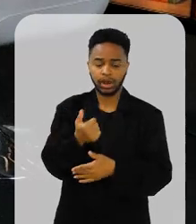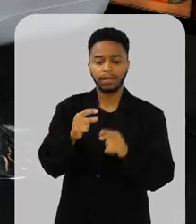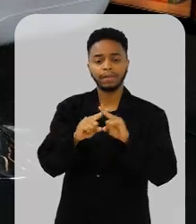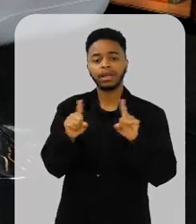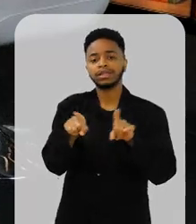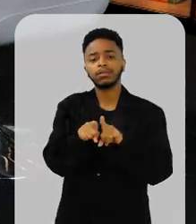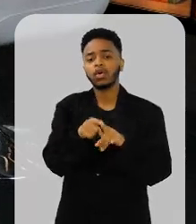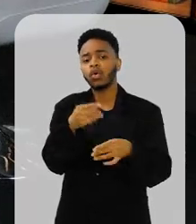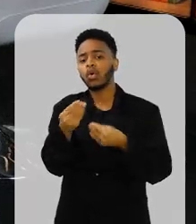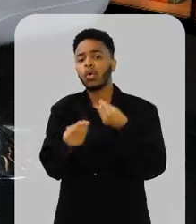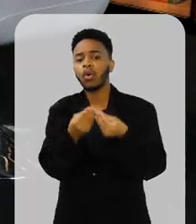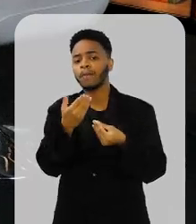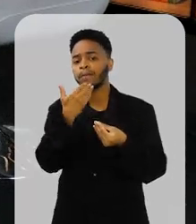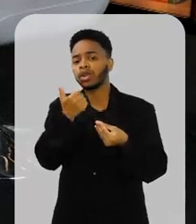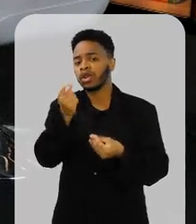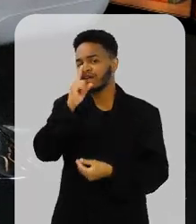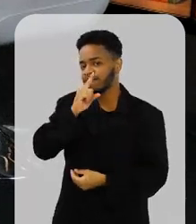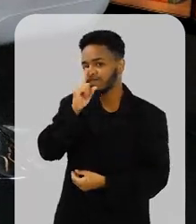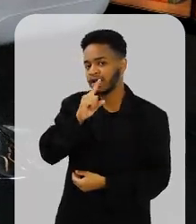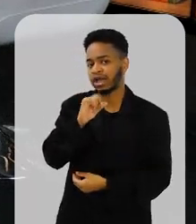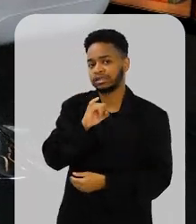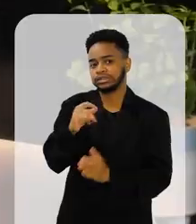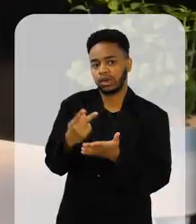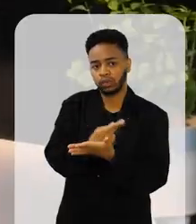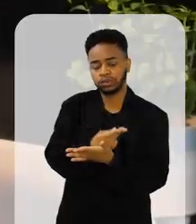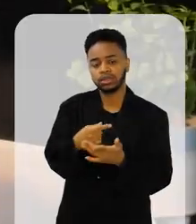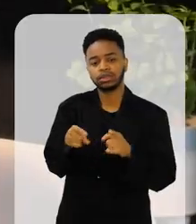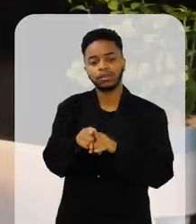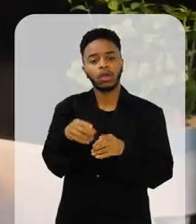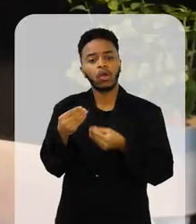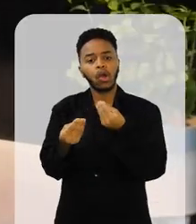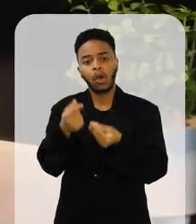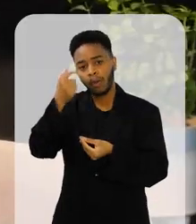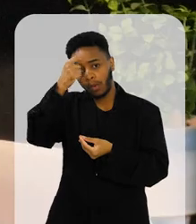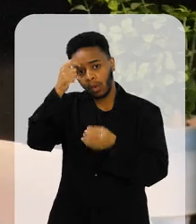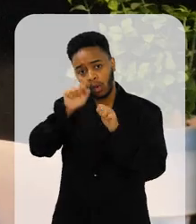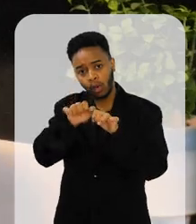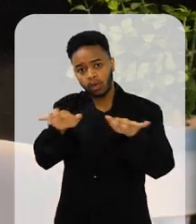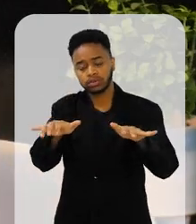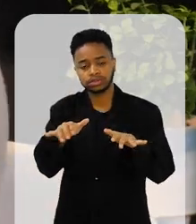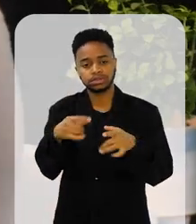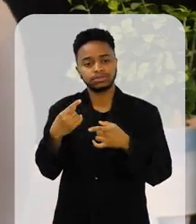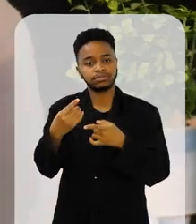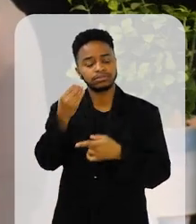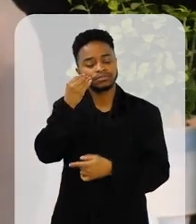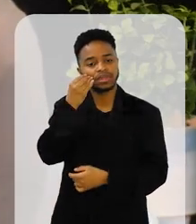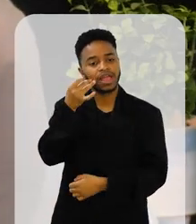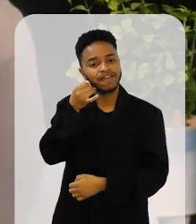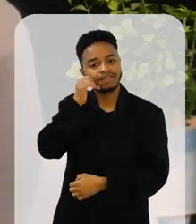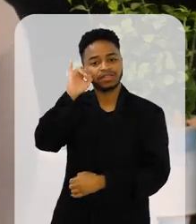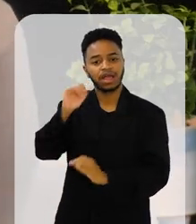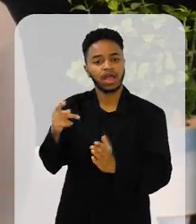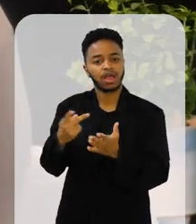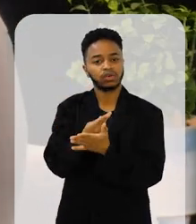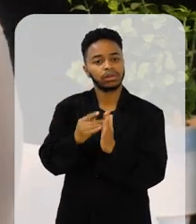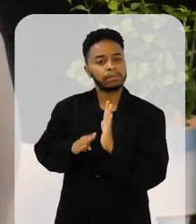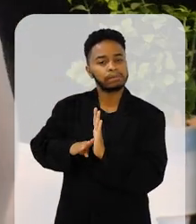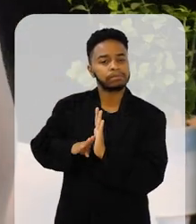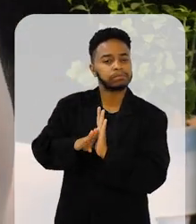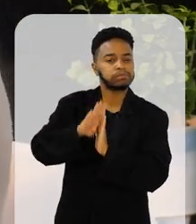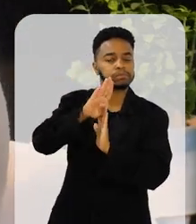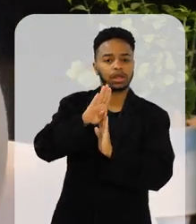melhoraria essas lacunas que talvez existam nessas conscientizações para que a gente não tenha esses